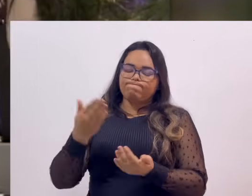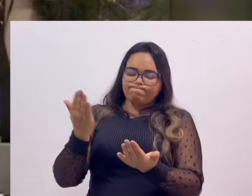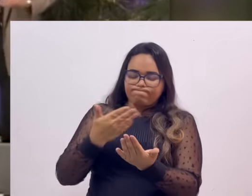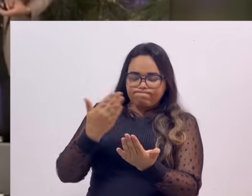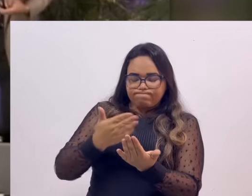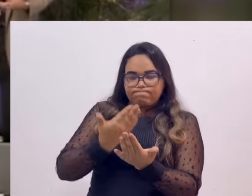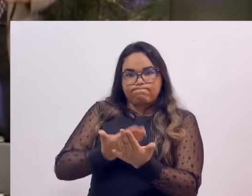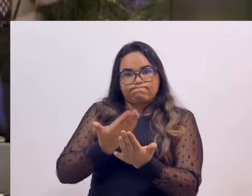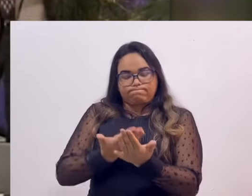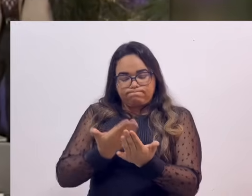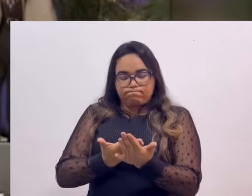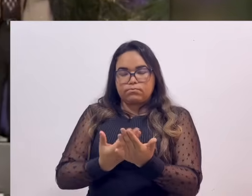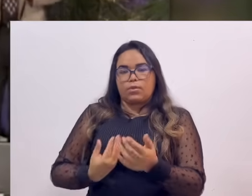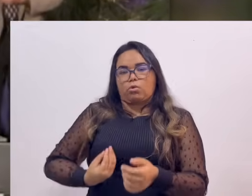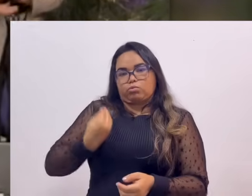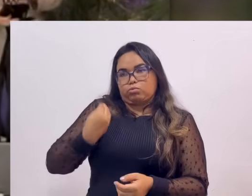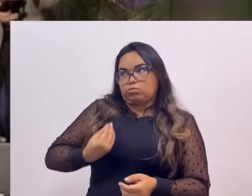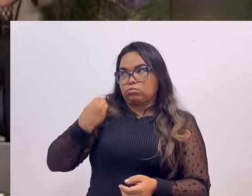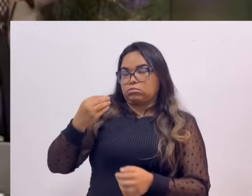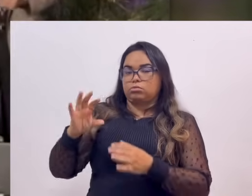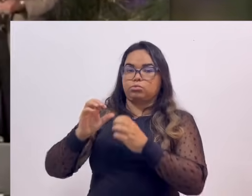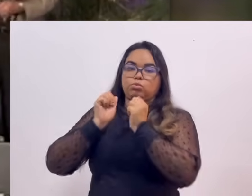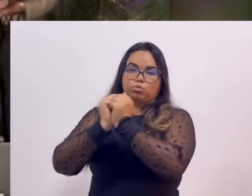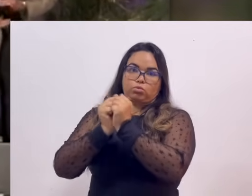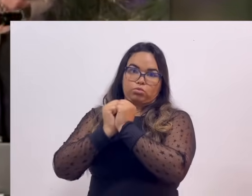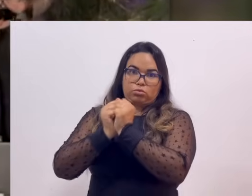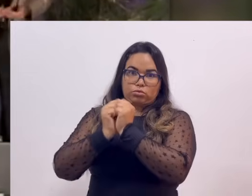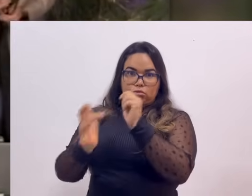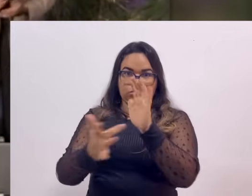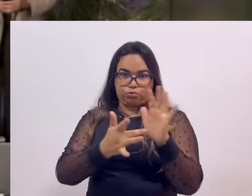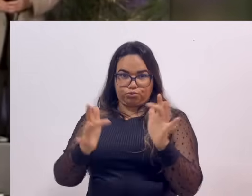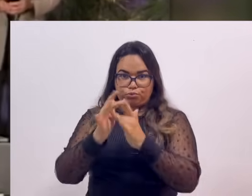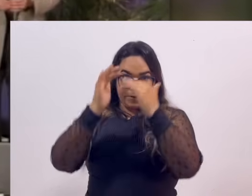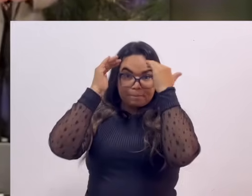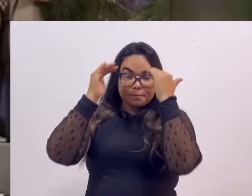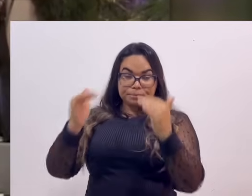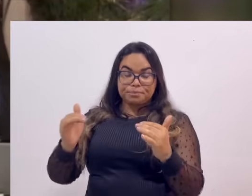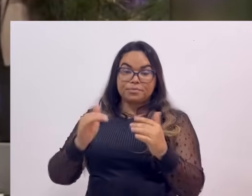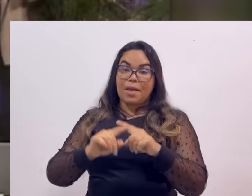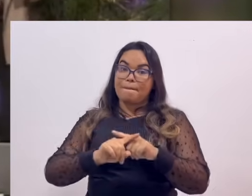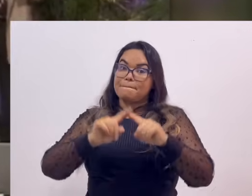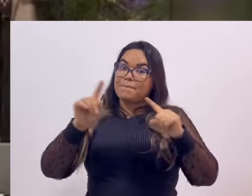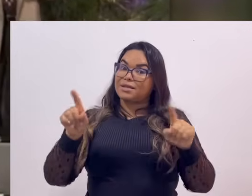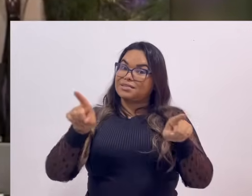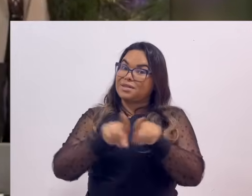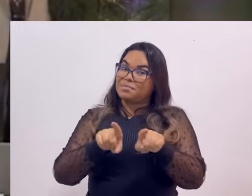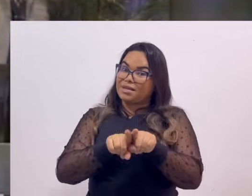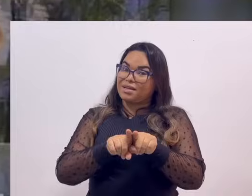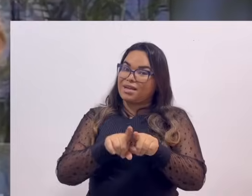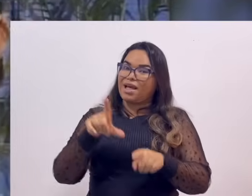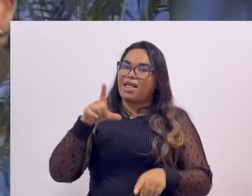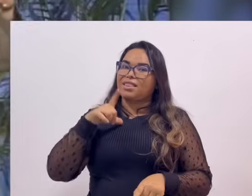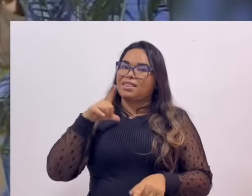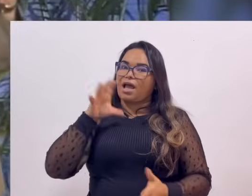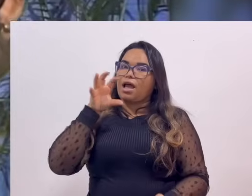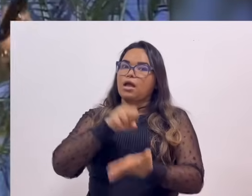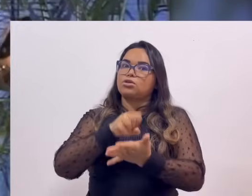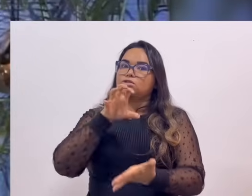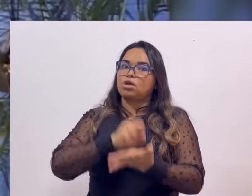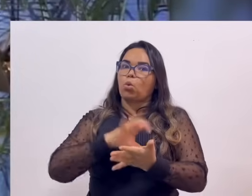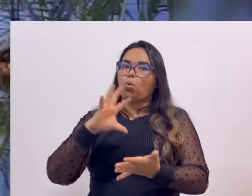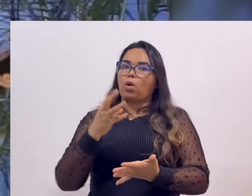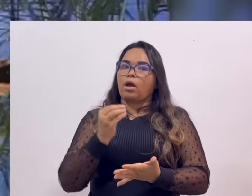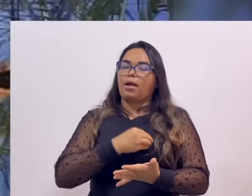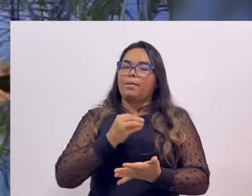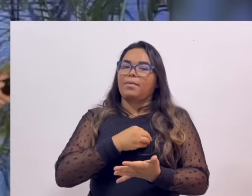com a palavra a participação na vida a vivência de uma vida em Cristo mas ele também contém o registro de todos